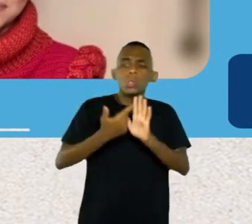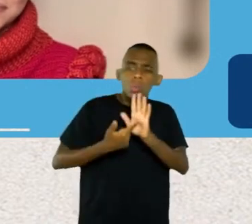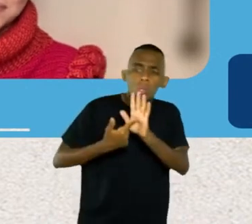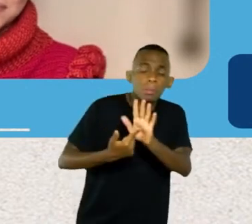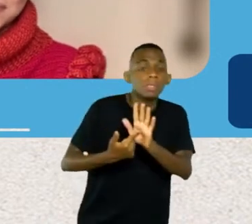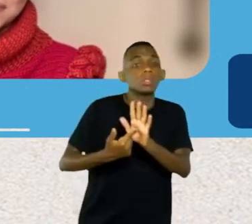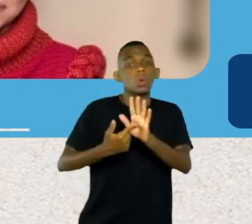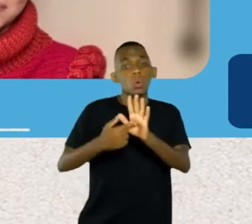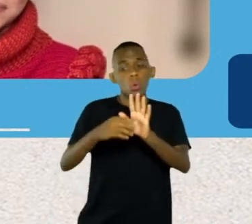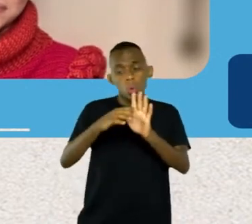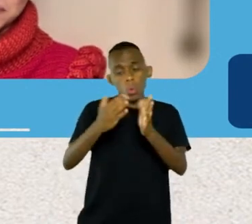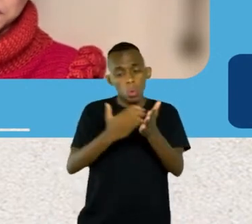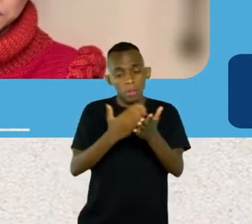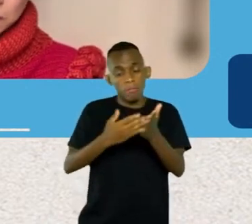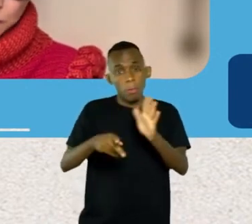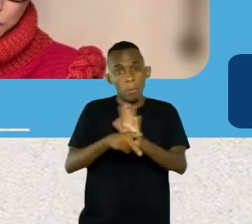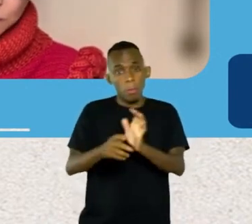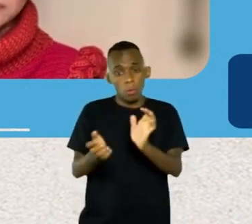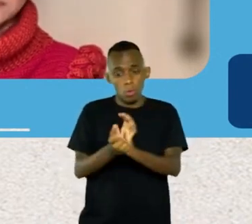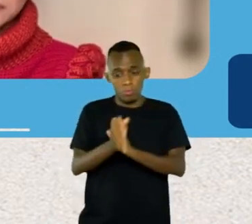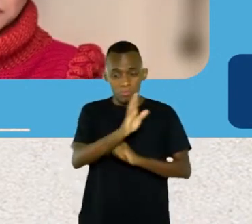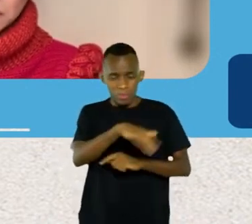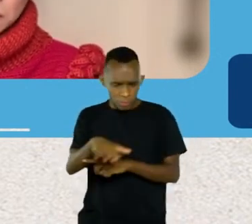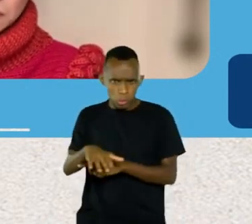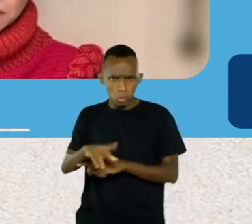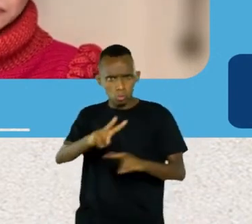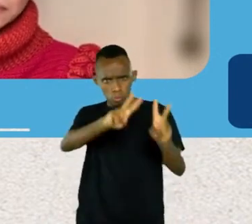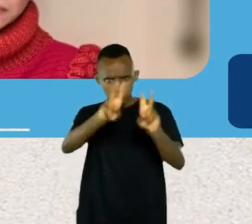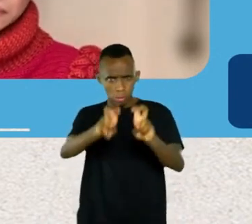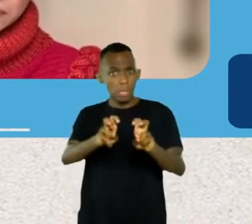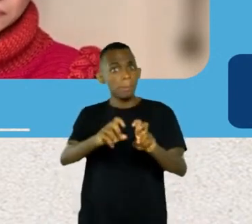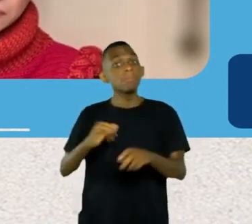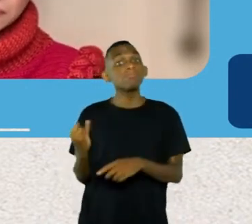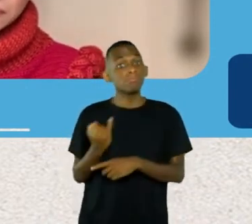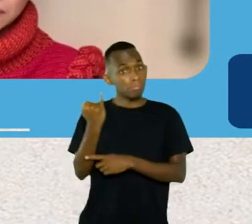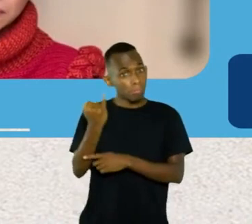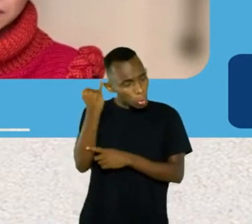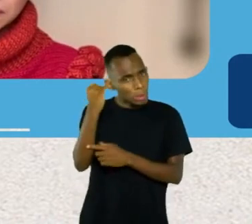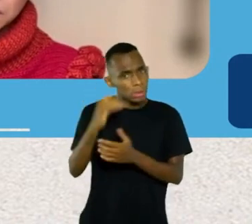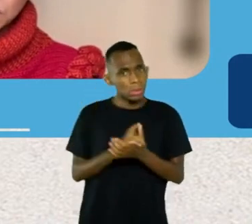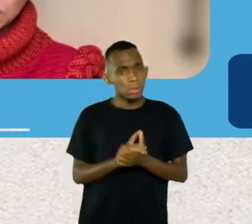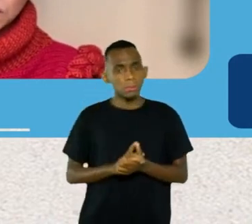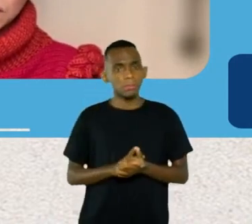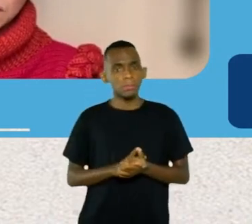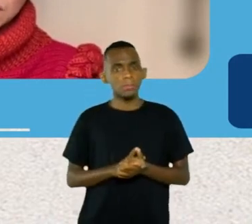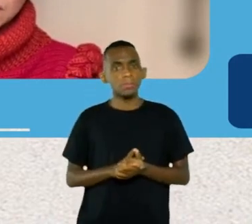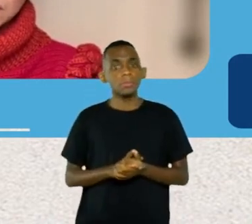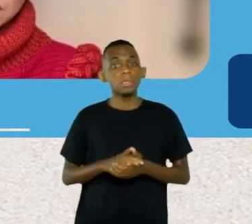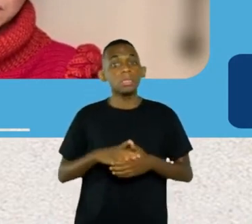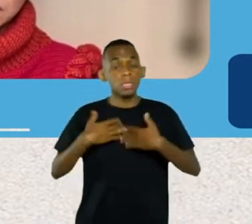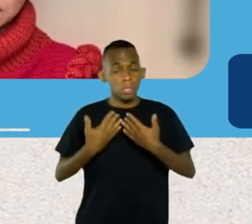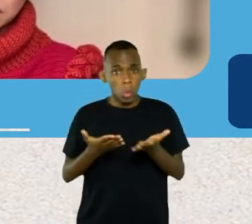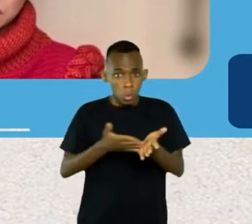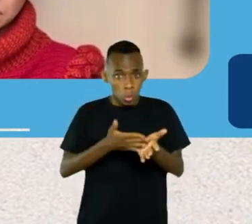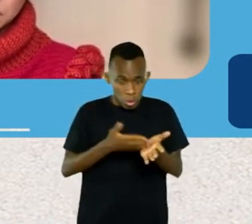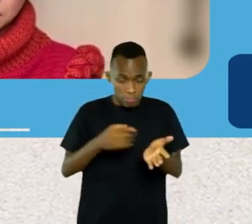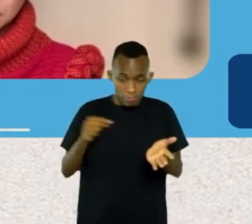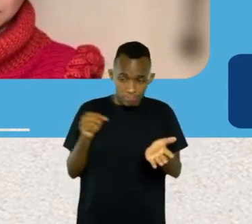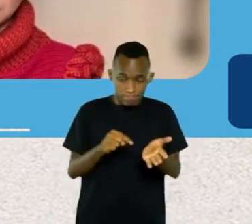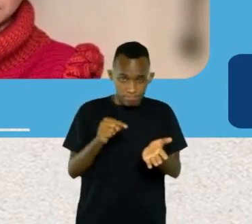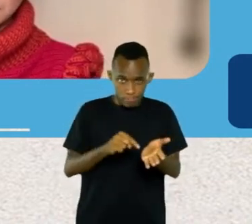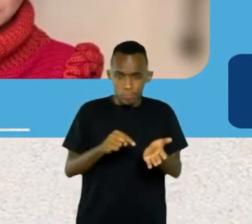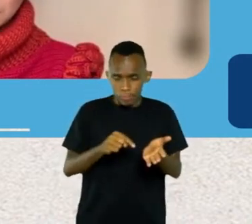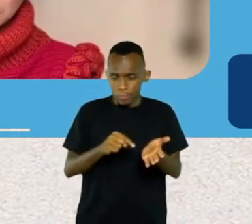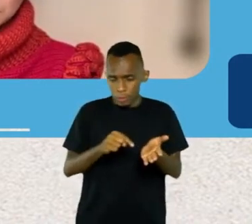que traz uma temática também interessante, e você comentou aí que no livro também, nesse livro que a gente vai falar